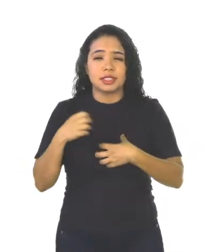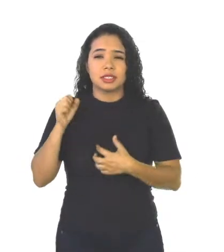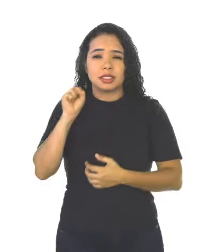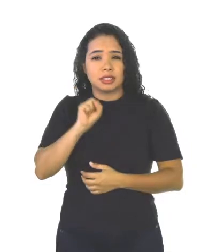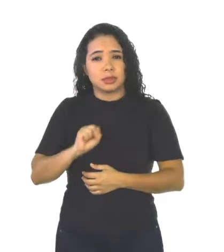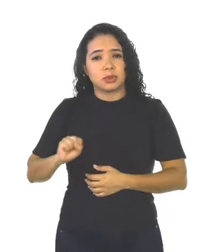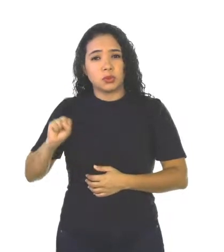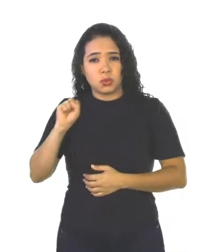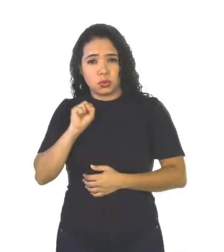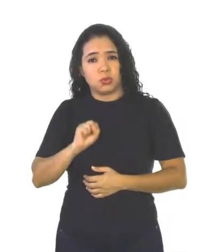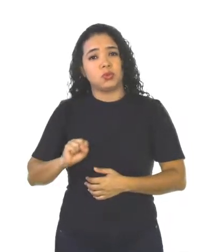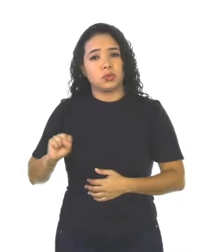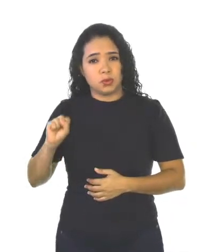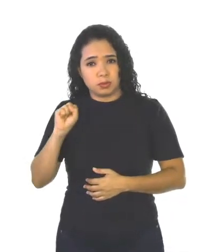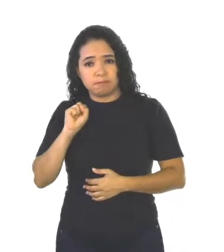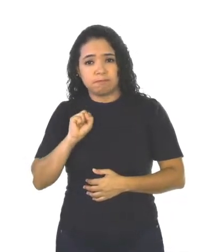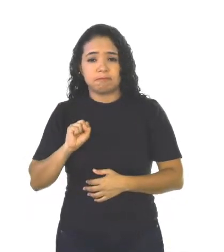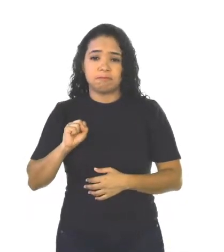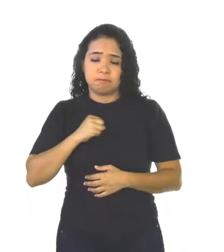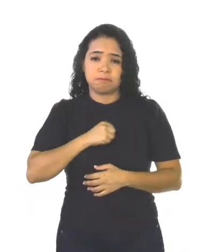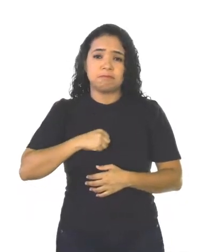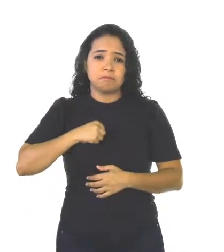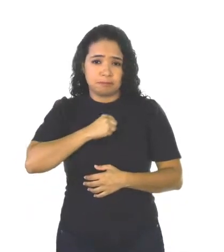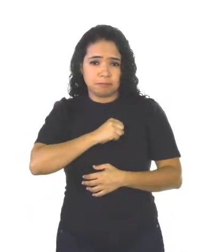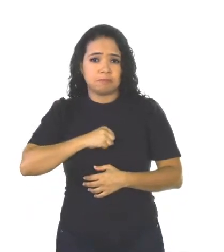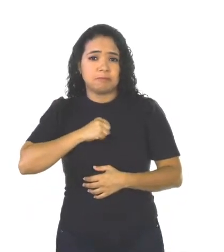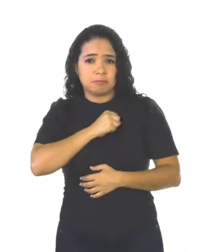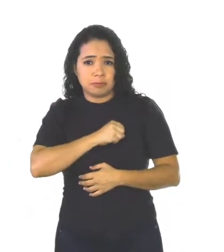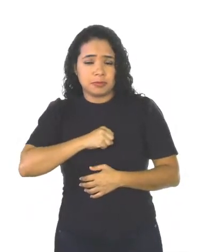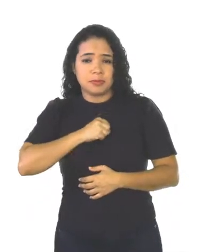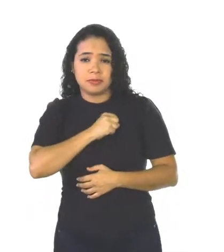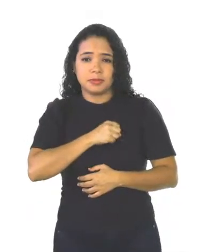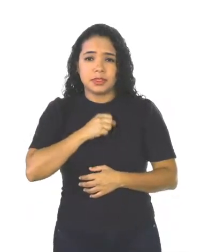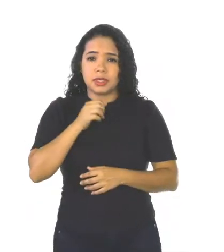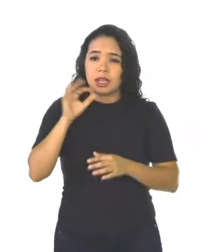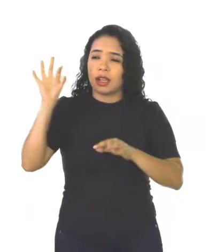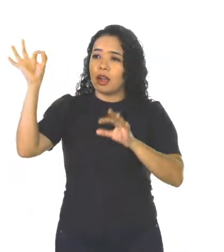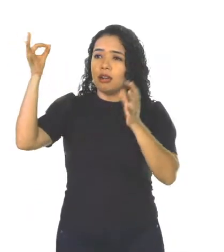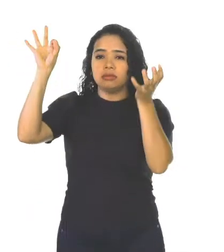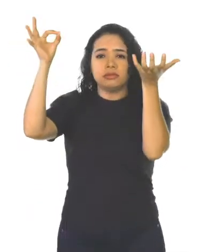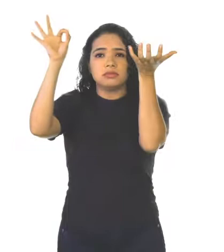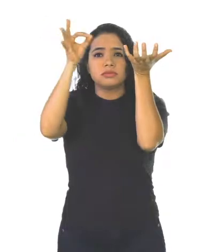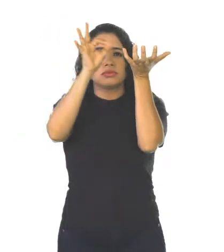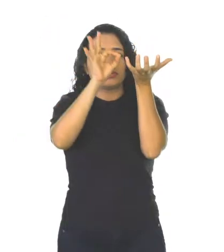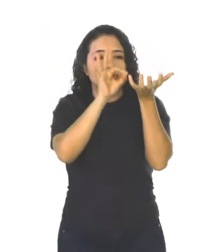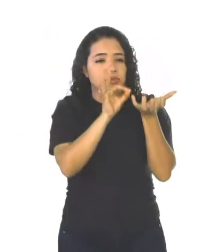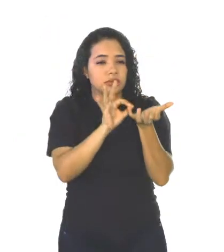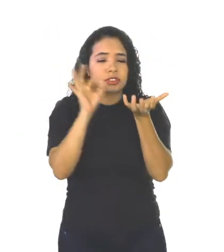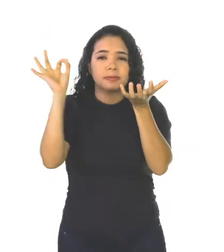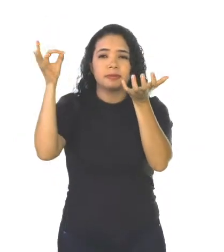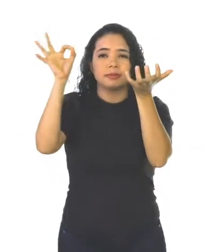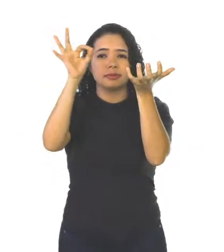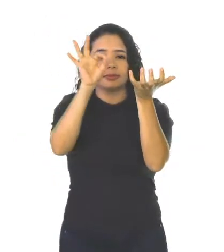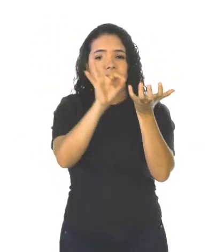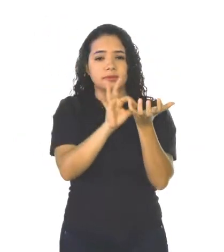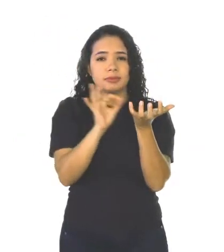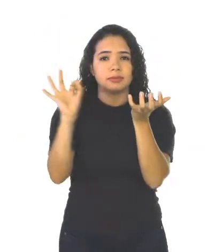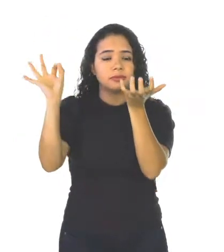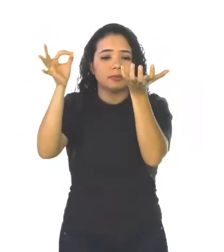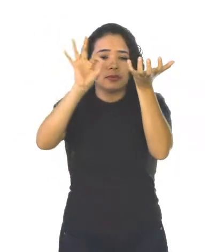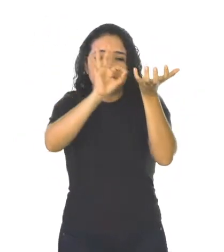seus voos, das belas e altas flores que beijava para se alimentar do puro